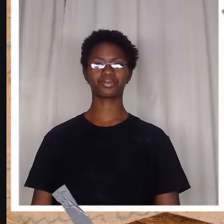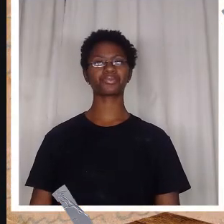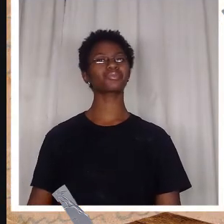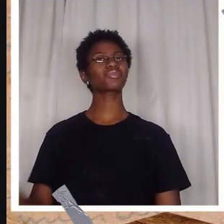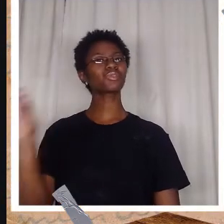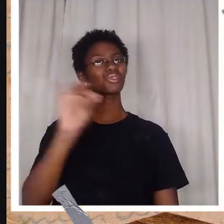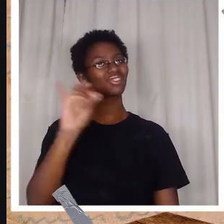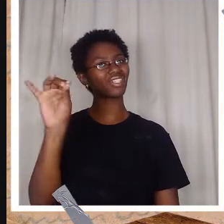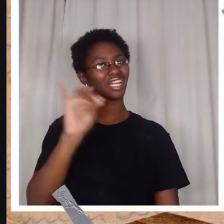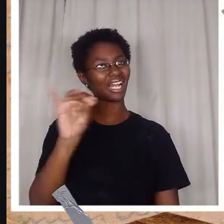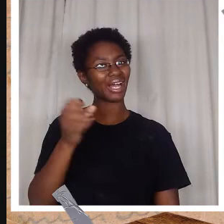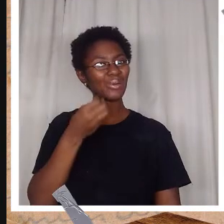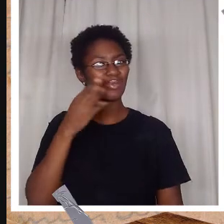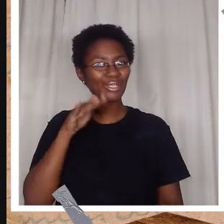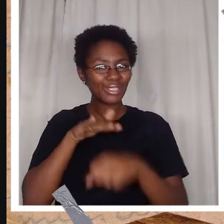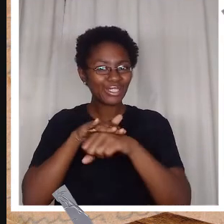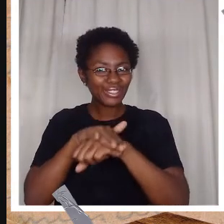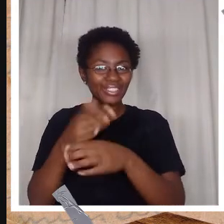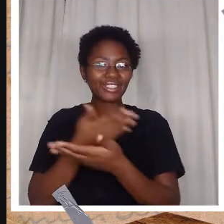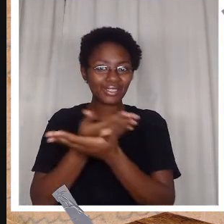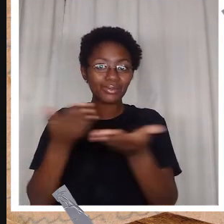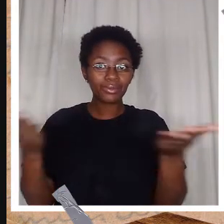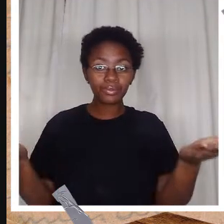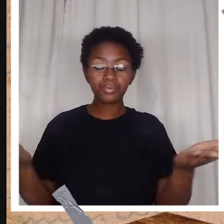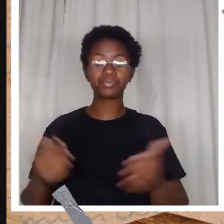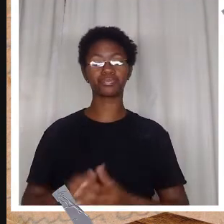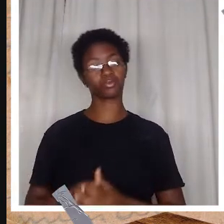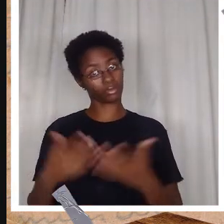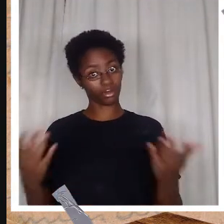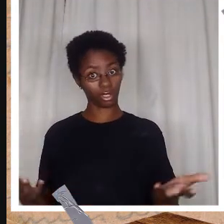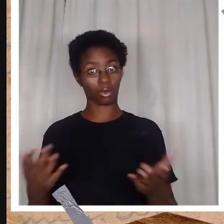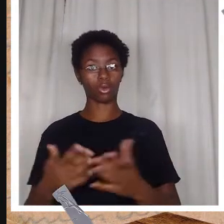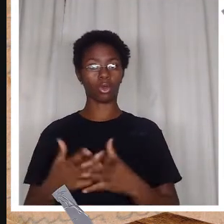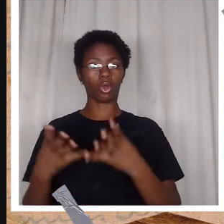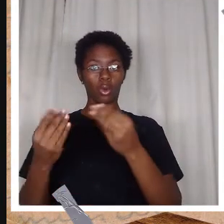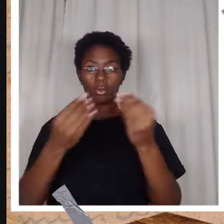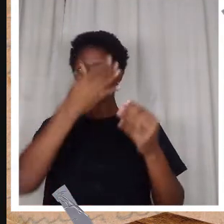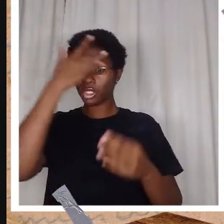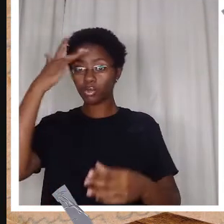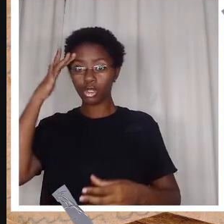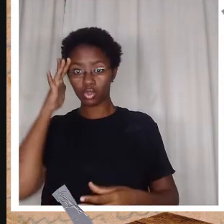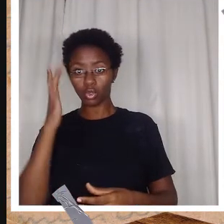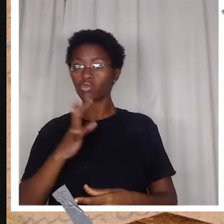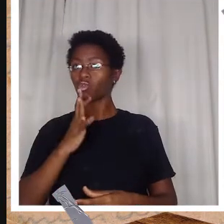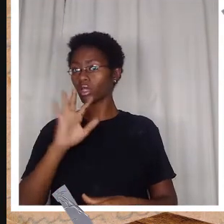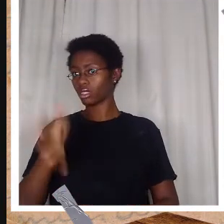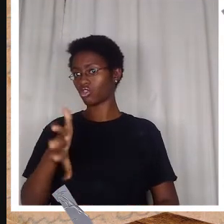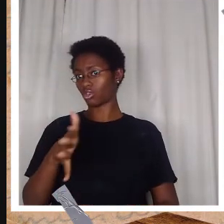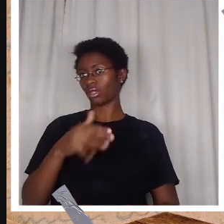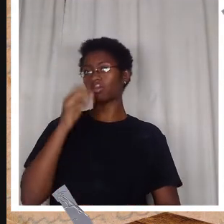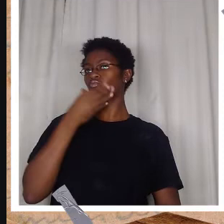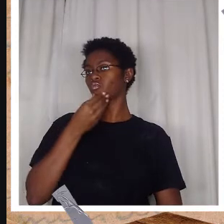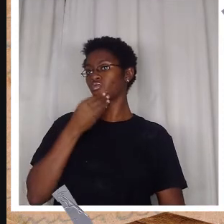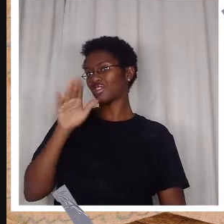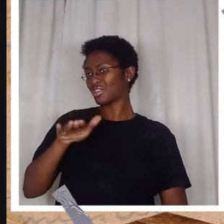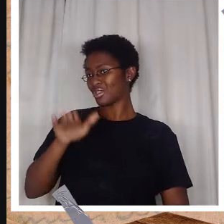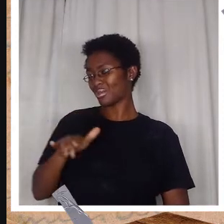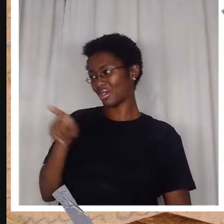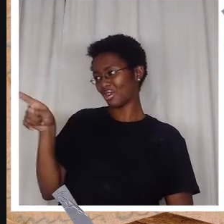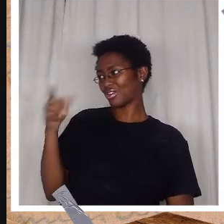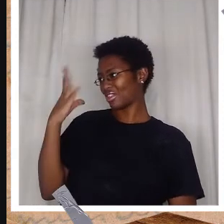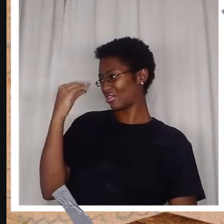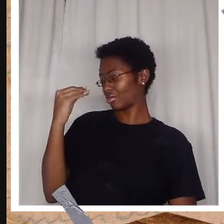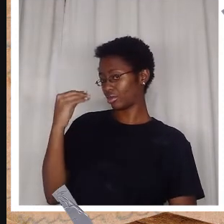Olá, boa noite. Muitos de vocês já devem saber quem é esse menino da foto. A gente está